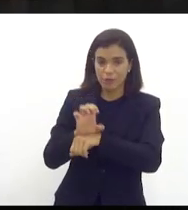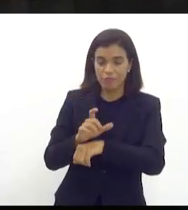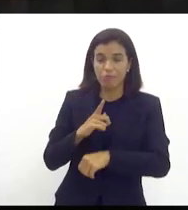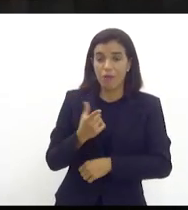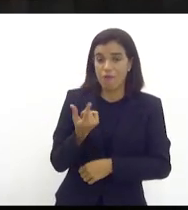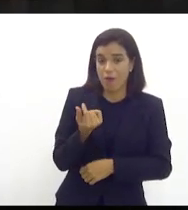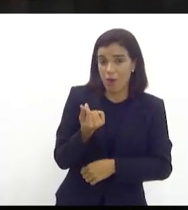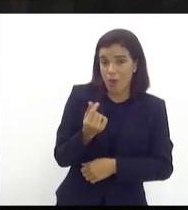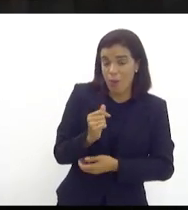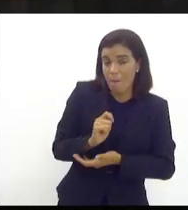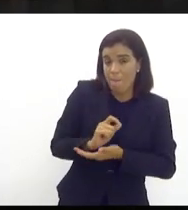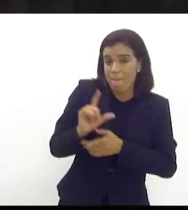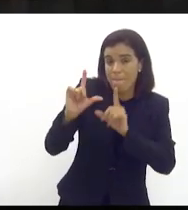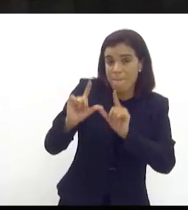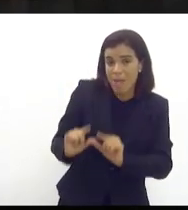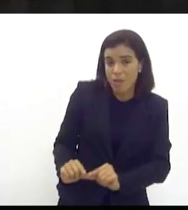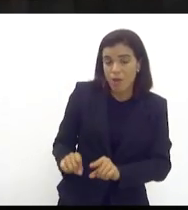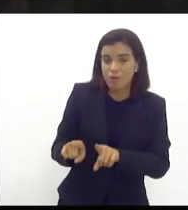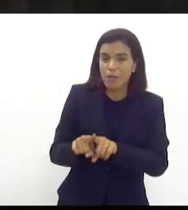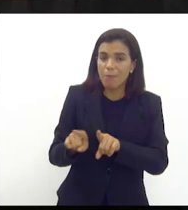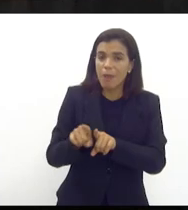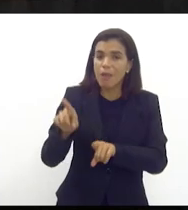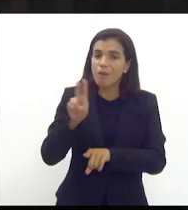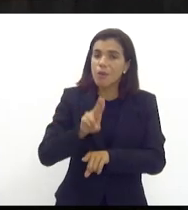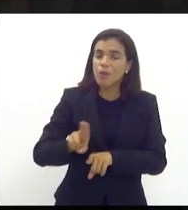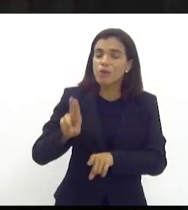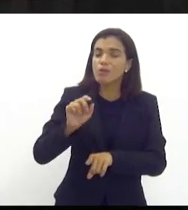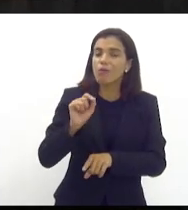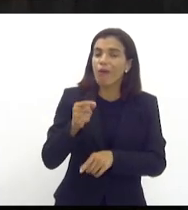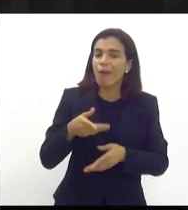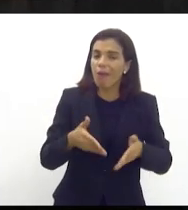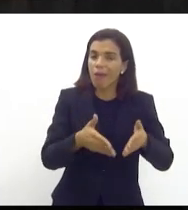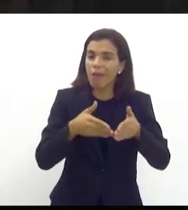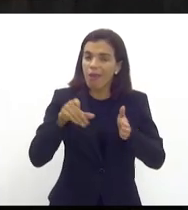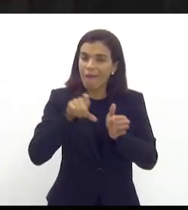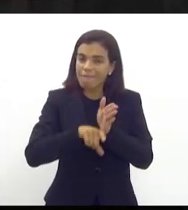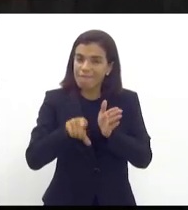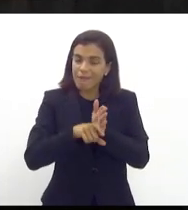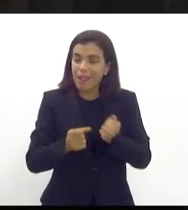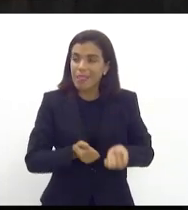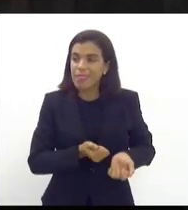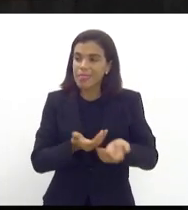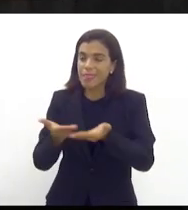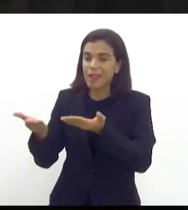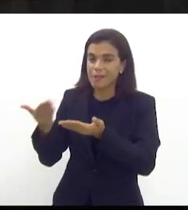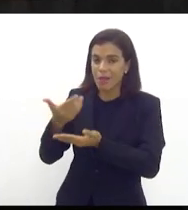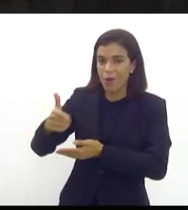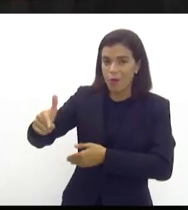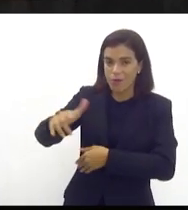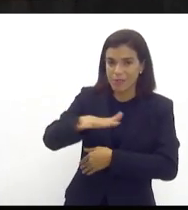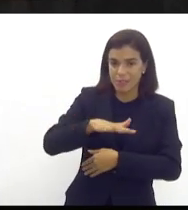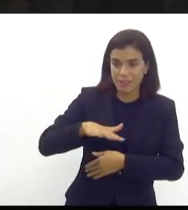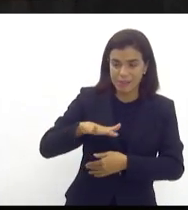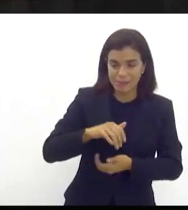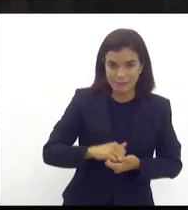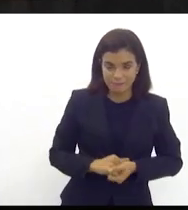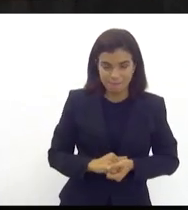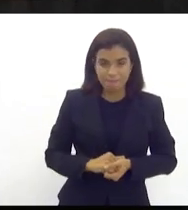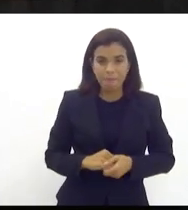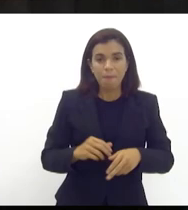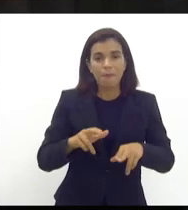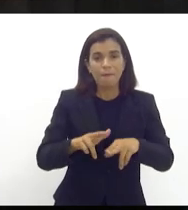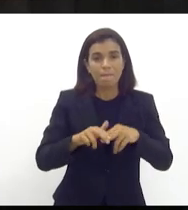produção menores e se utilizam dos benefícios fiscais dados a outros segmentos. Então,